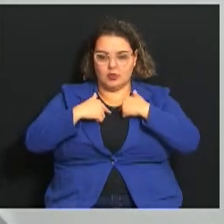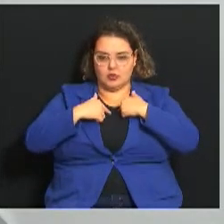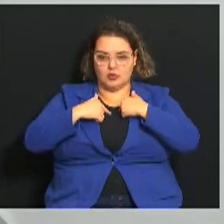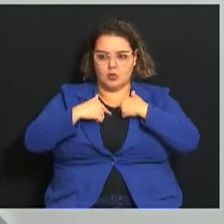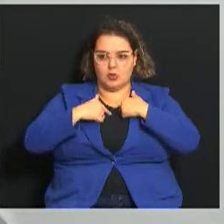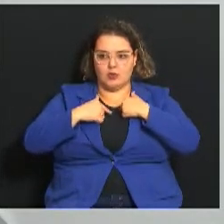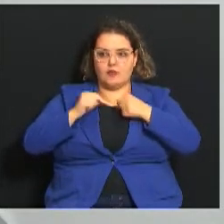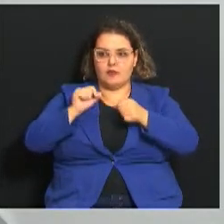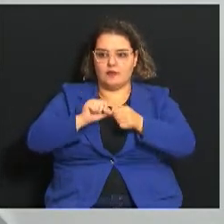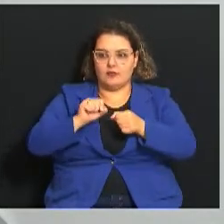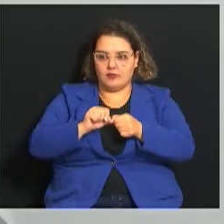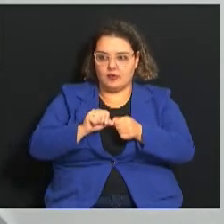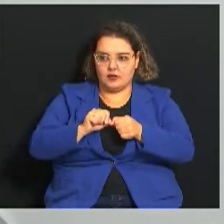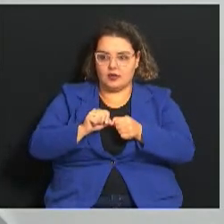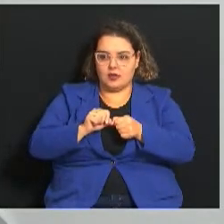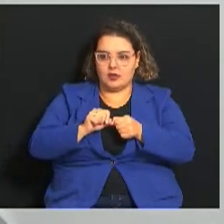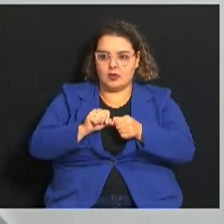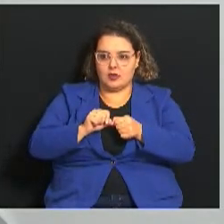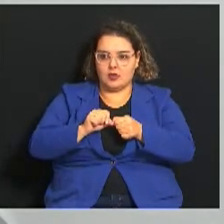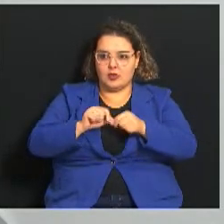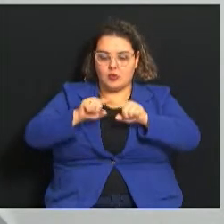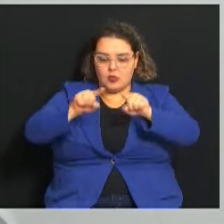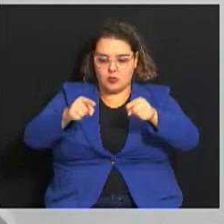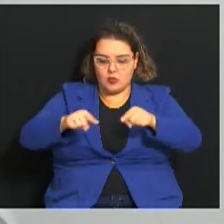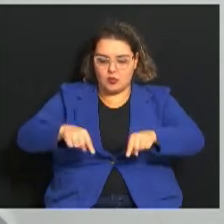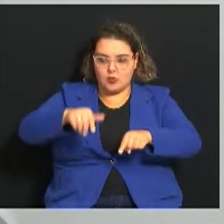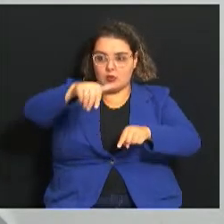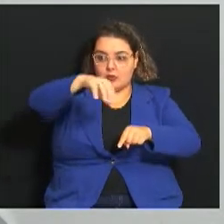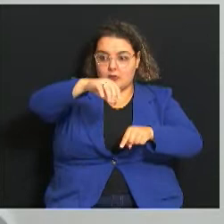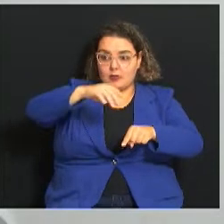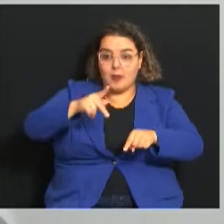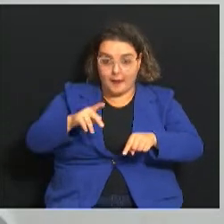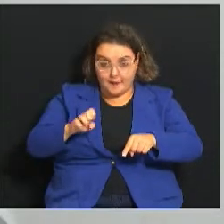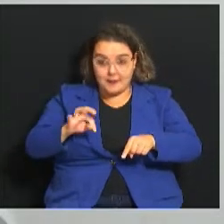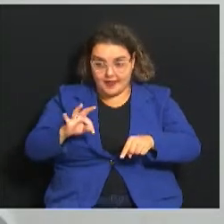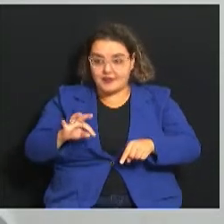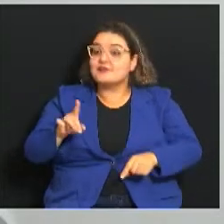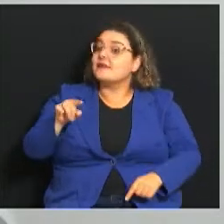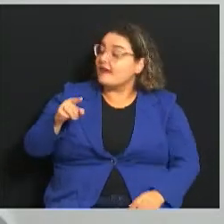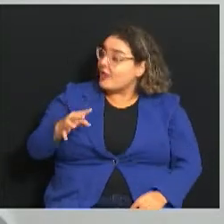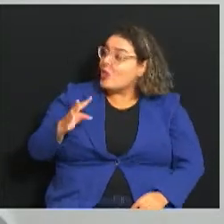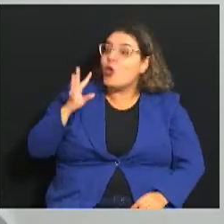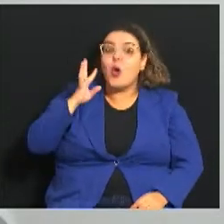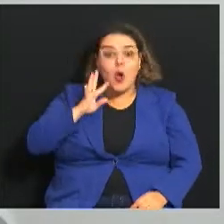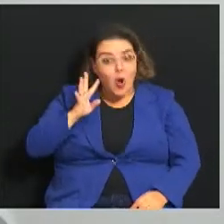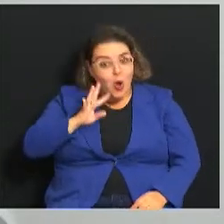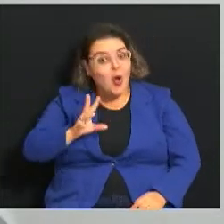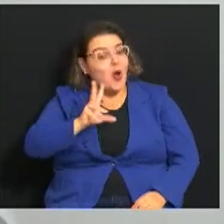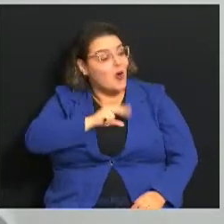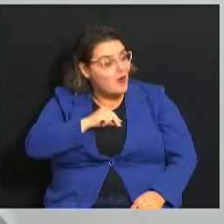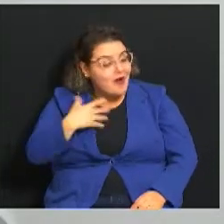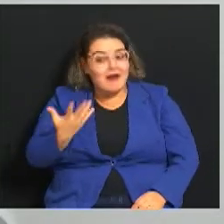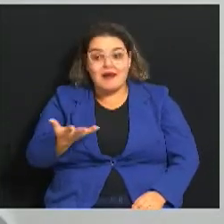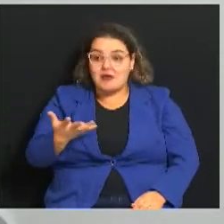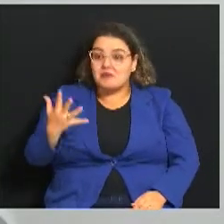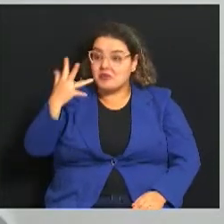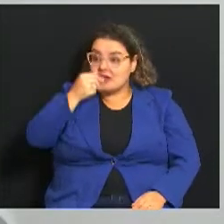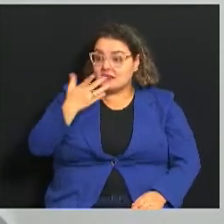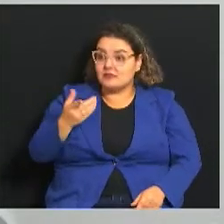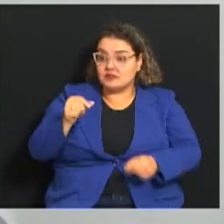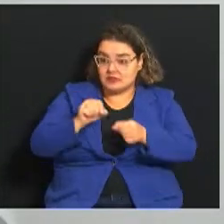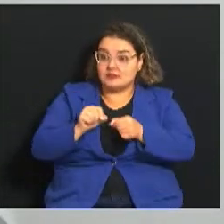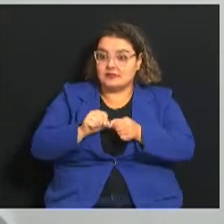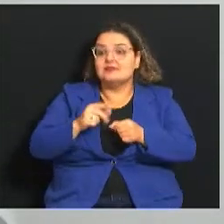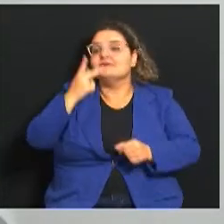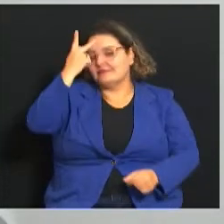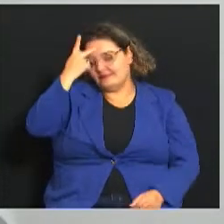foi feito com garrafa PET. Com garrafa PET, esse daqui feito com garrafa PET. Olha só, e ficou sensacional, né? Muito bonito. Você mesmo que fez, eu obviamente. Eu